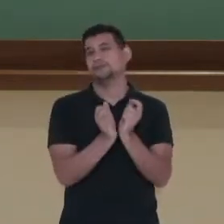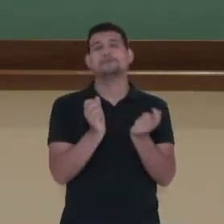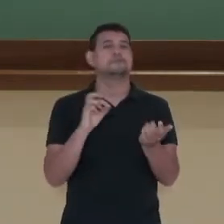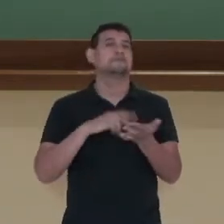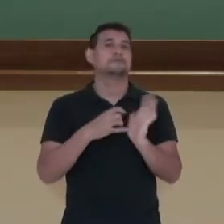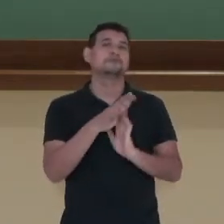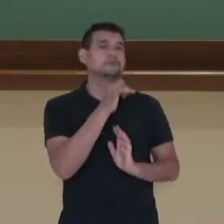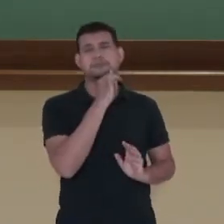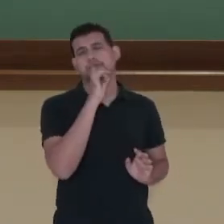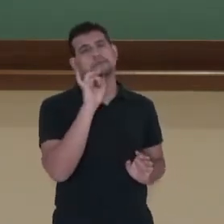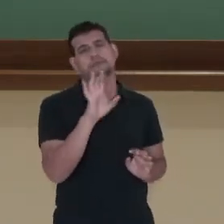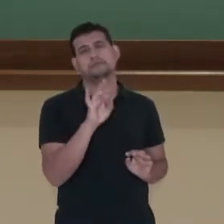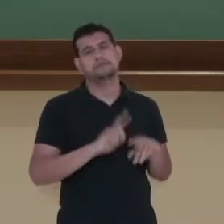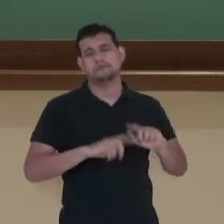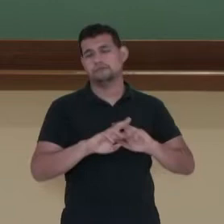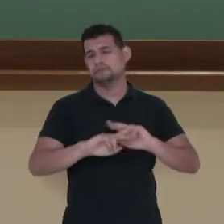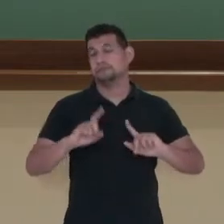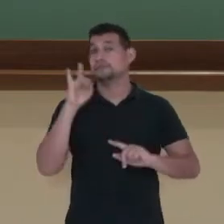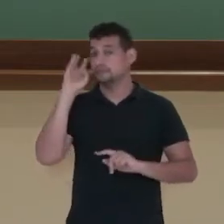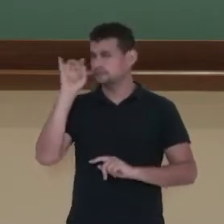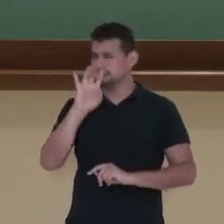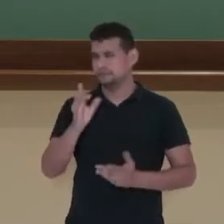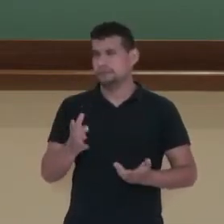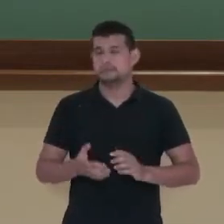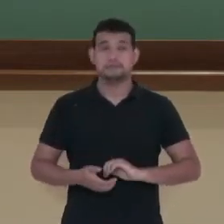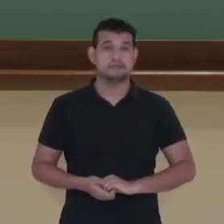é um exemplo de um objeto imaginário.